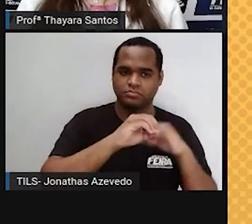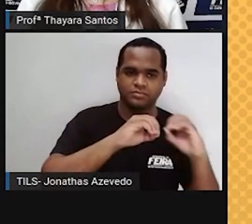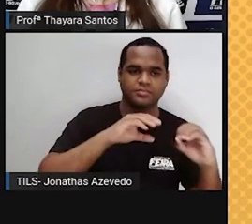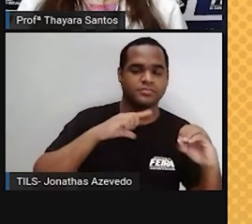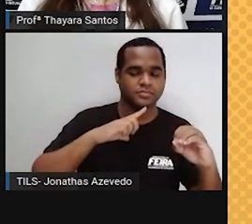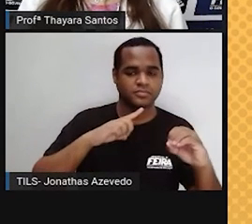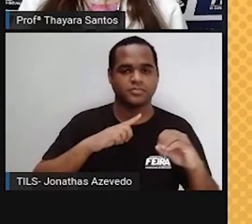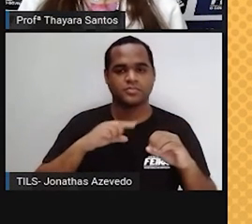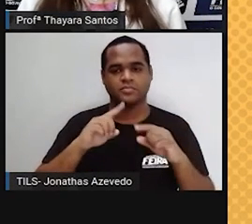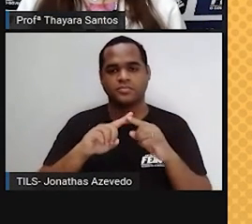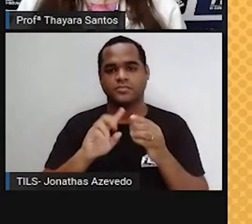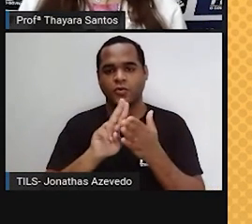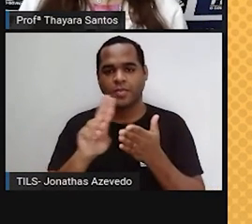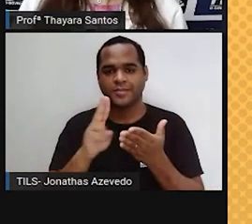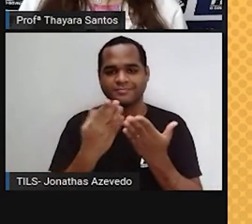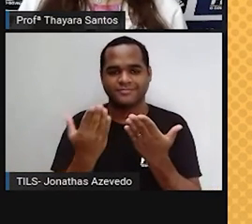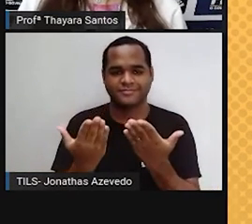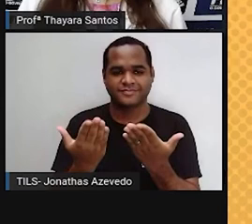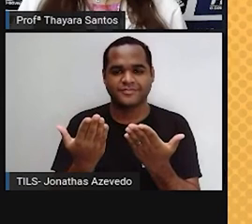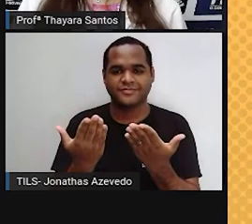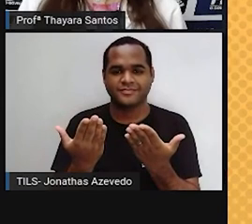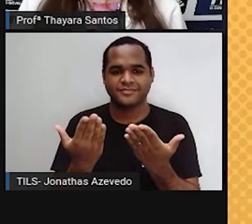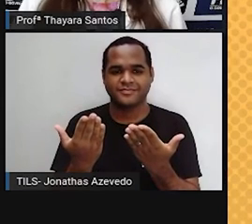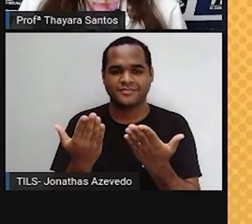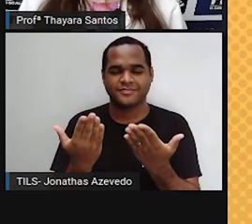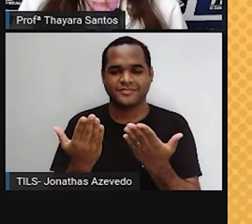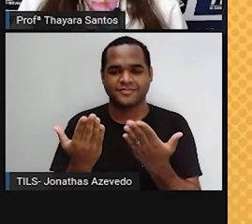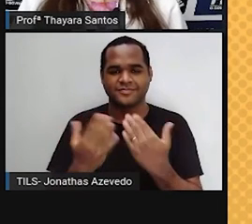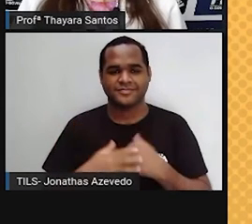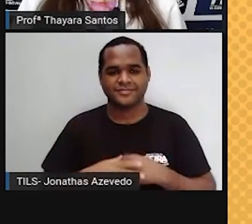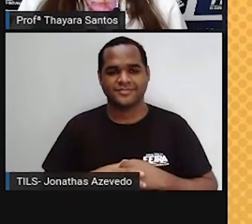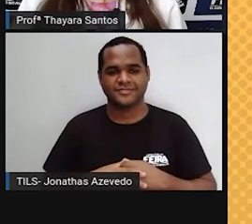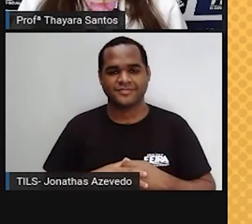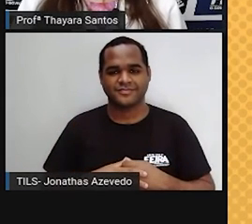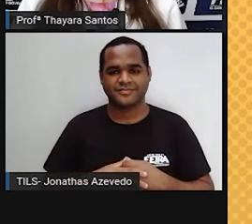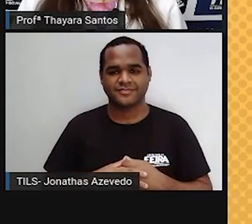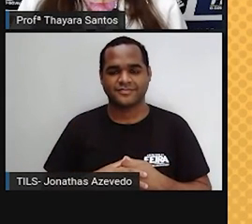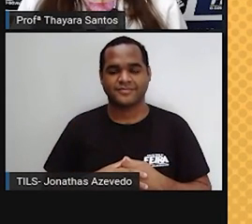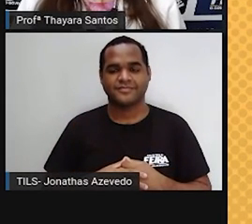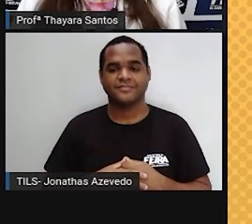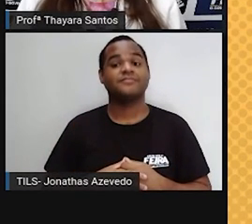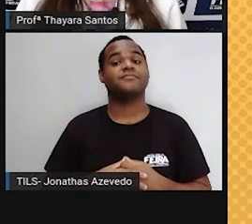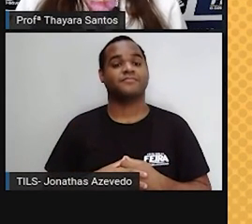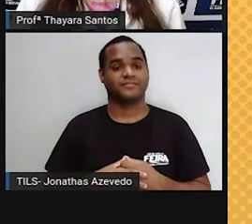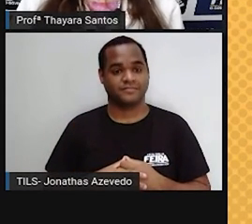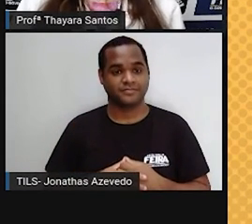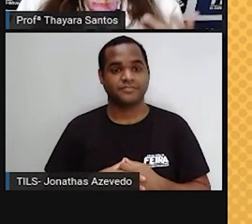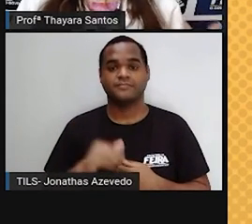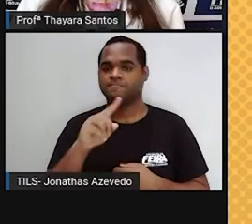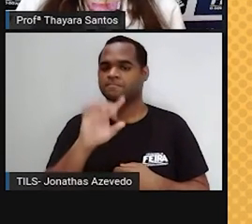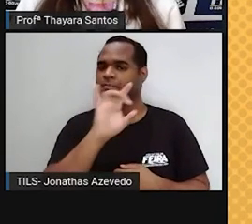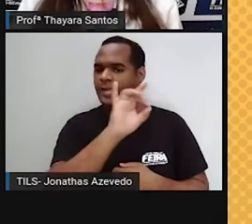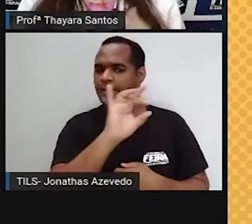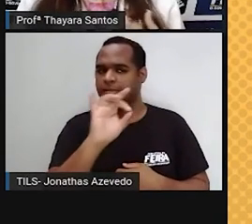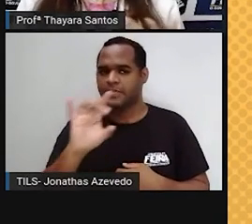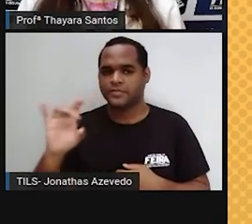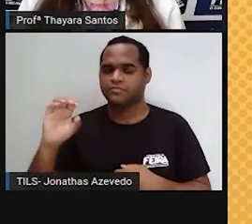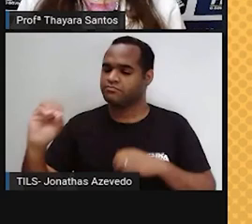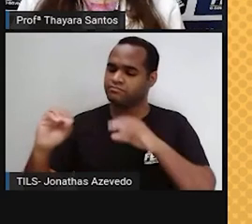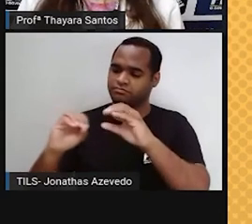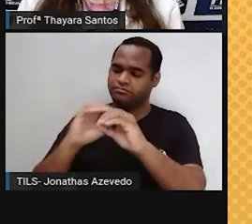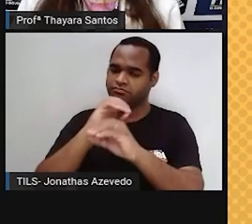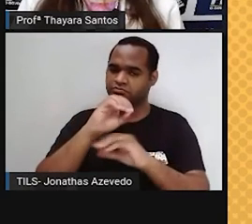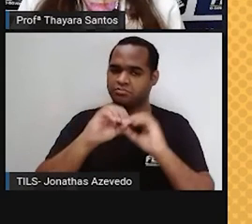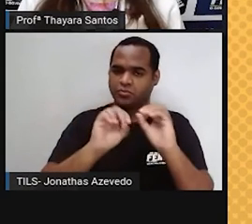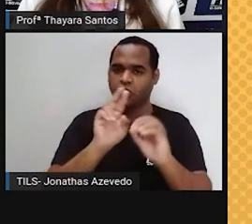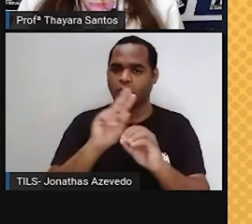aqui. Mercúrio, Vênus, a Terra, Marte, Júpiter, Saturno, Urano e Netuno. E esses planetas, a gente chama eles assim